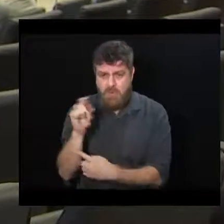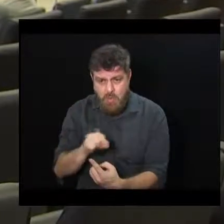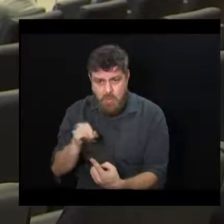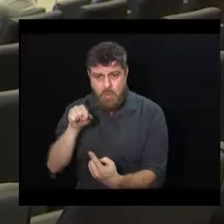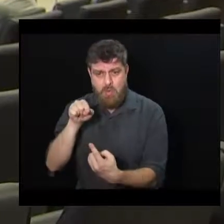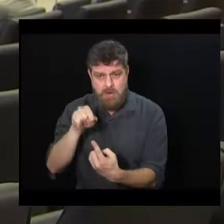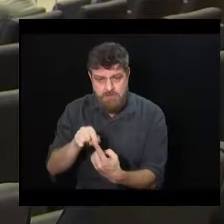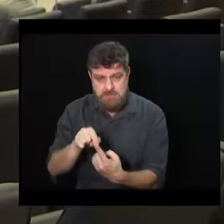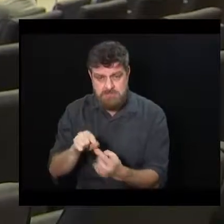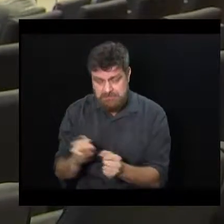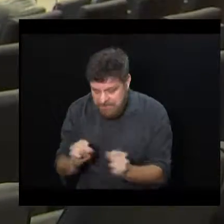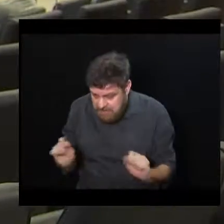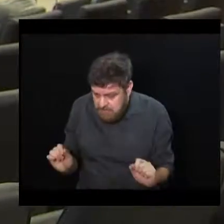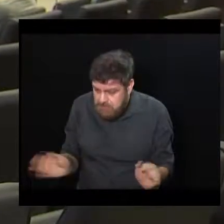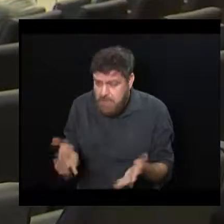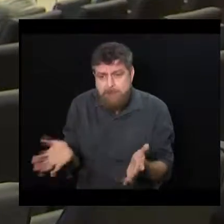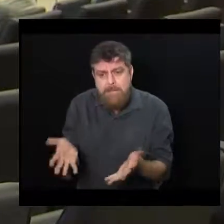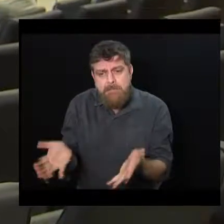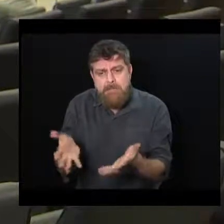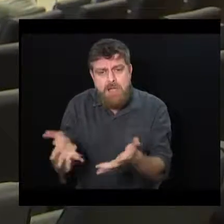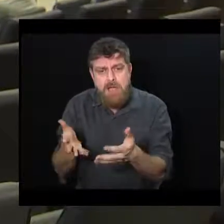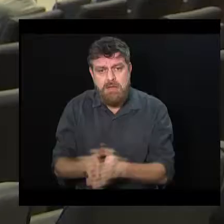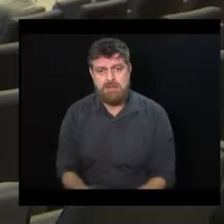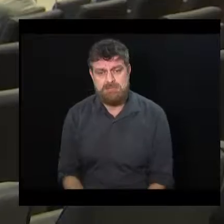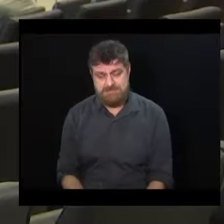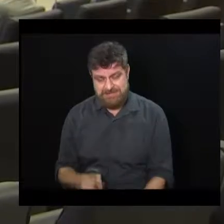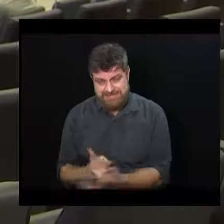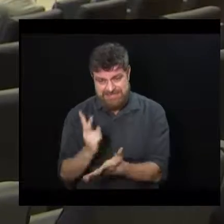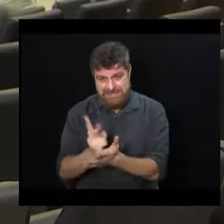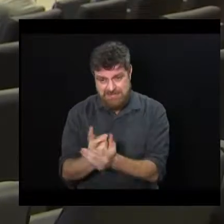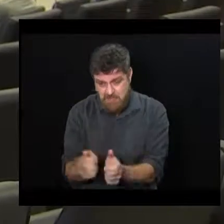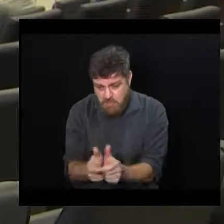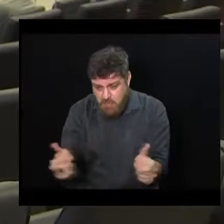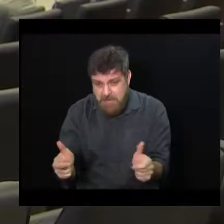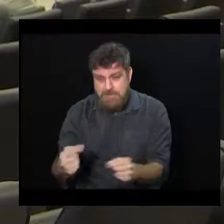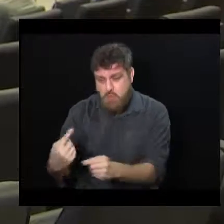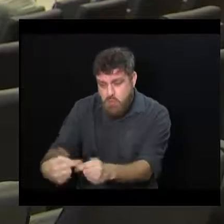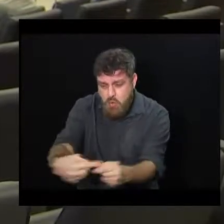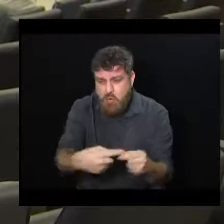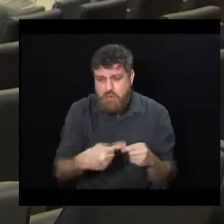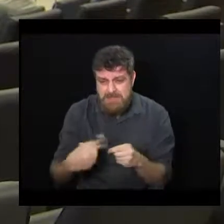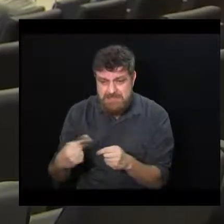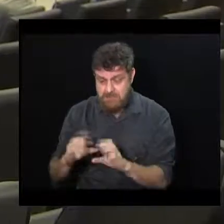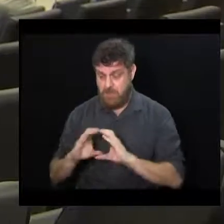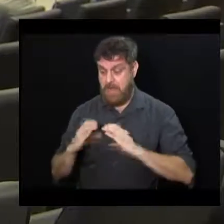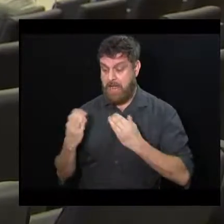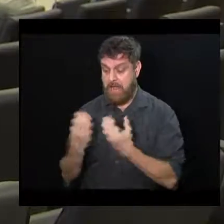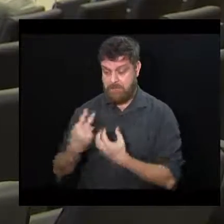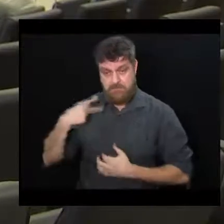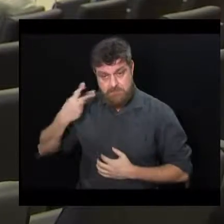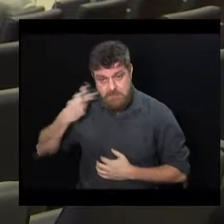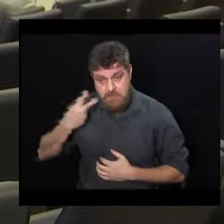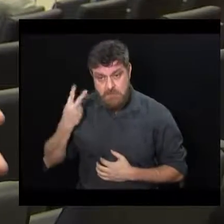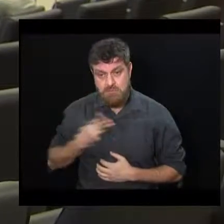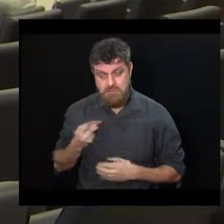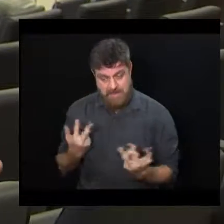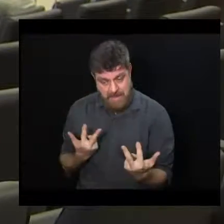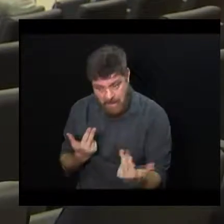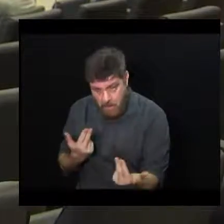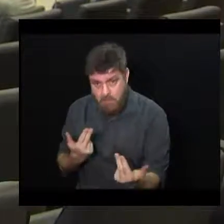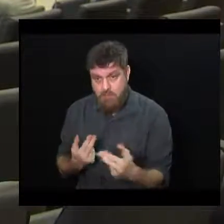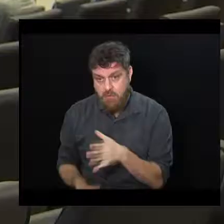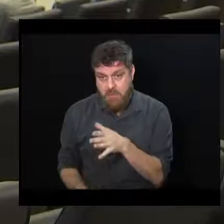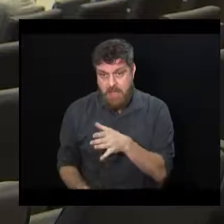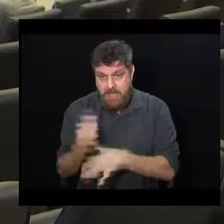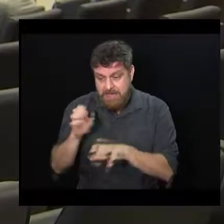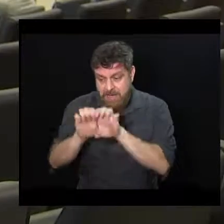APEL também estimular cada vez mais municípios, mais câmaras municipais também montem uma